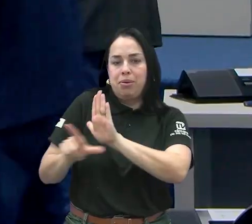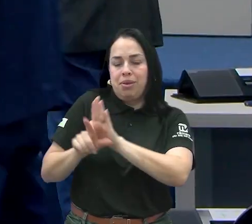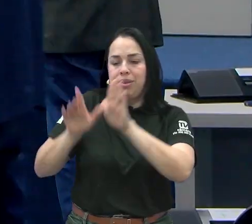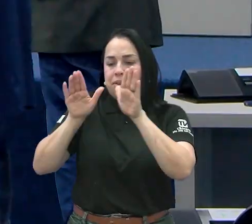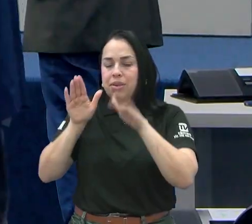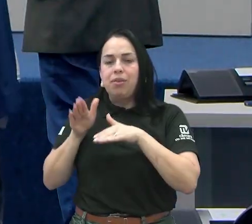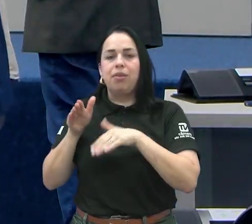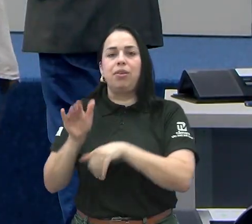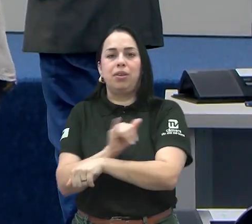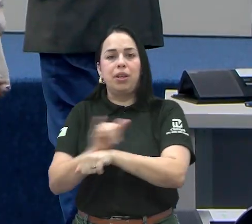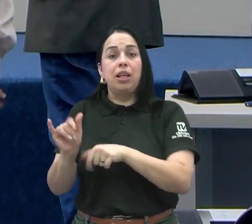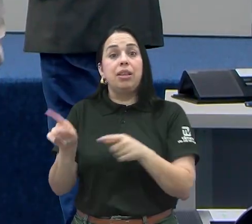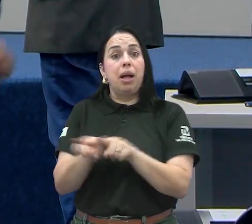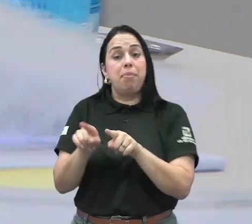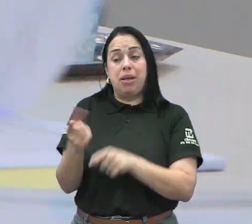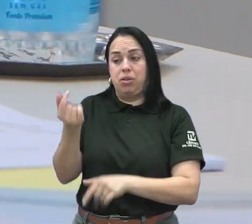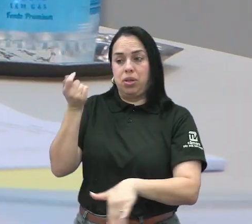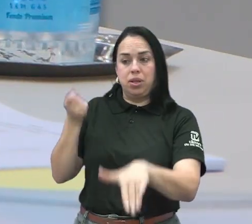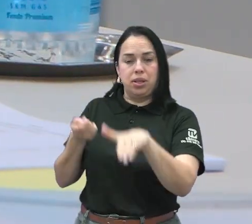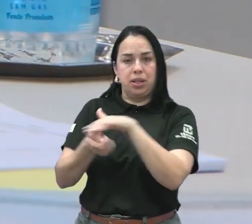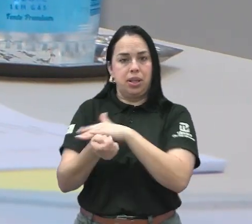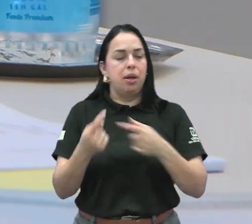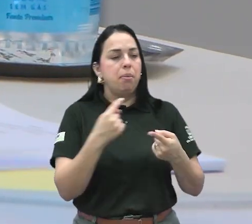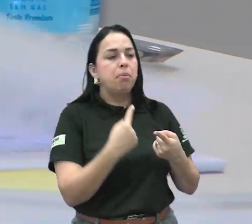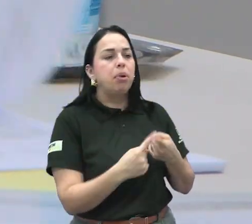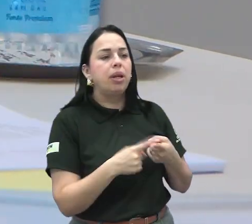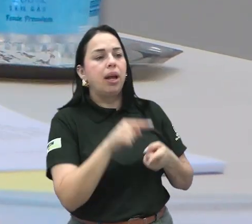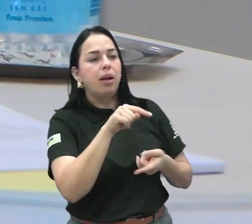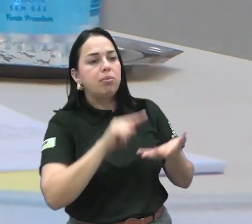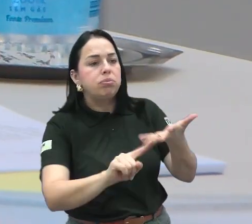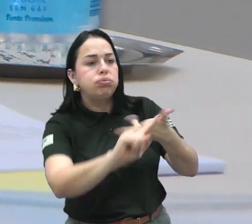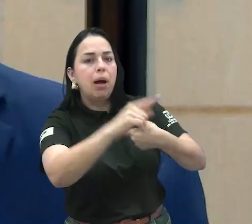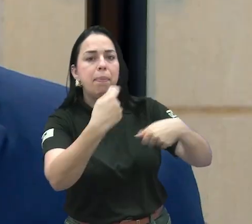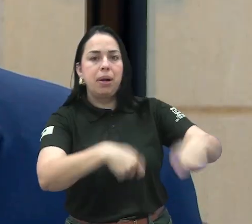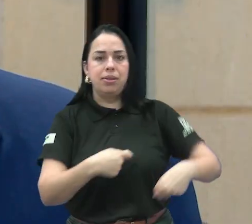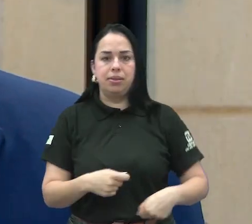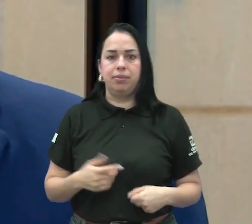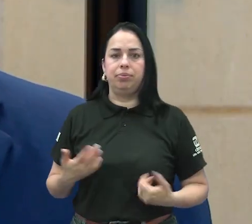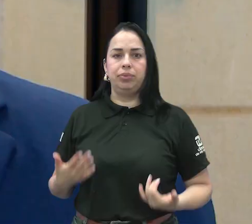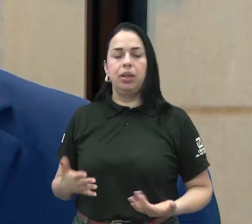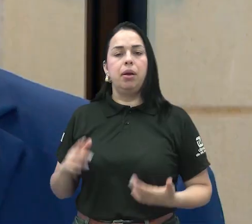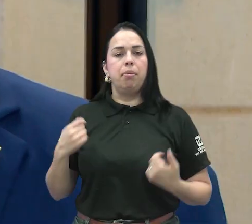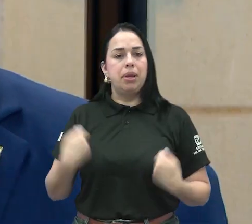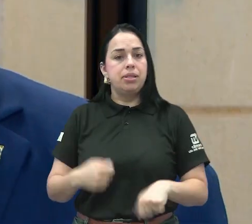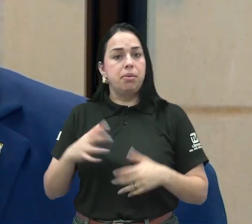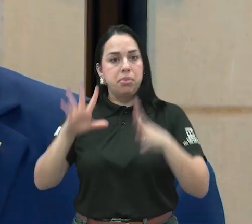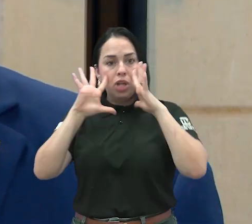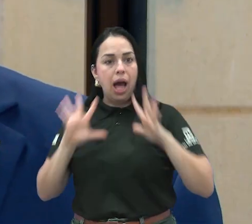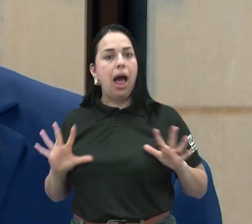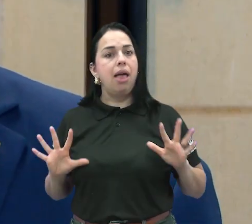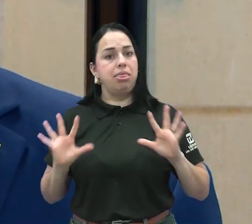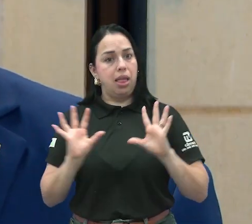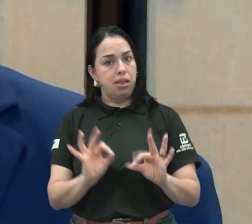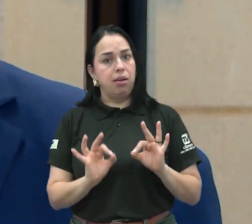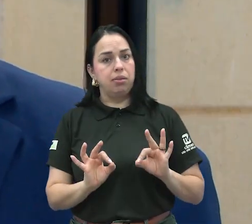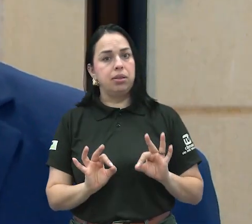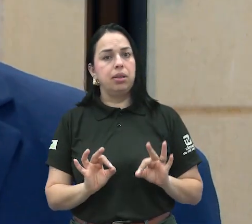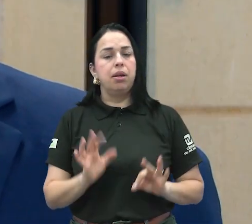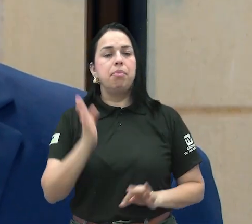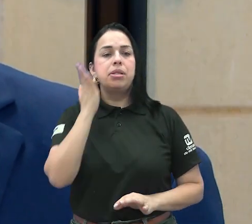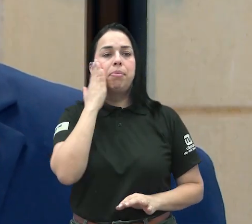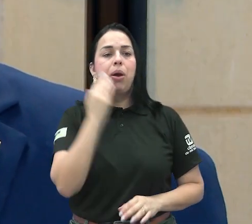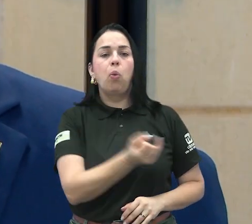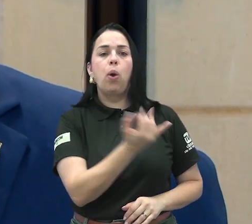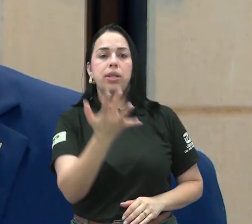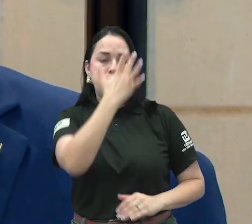públicas e definir os investimentos, a partir das demandas da população. A Câmara Municipal está muito atenta, principalmente com relação ao